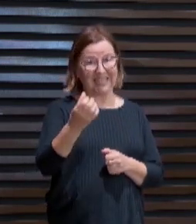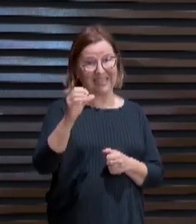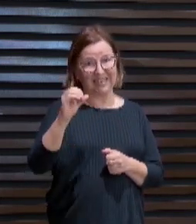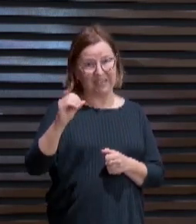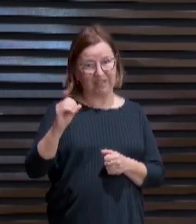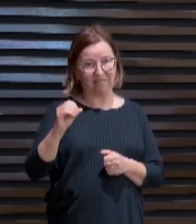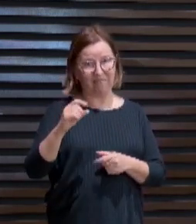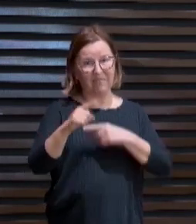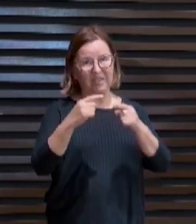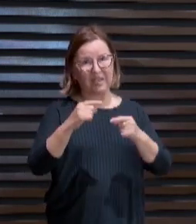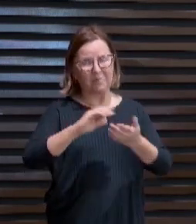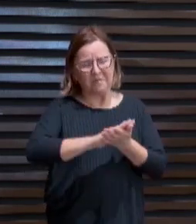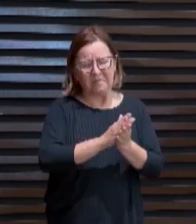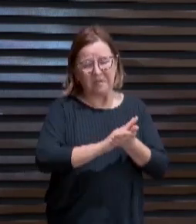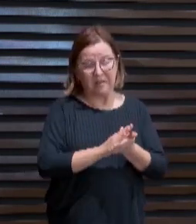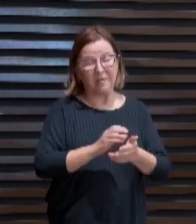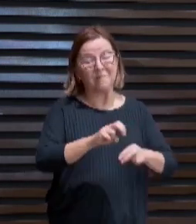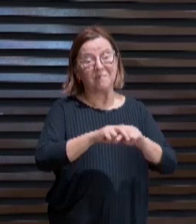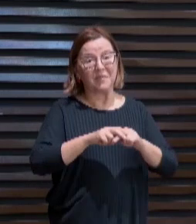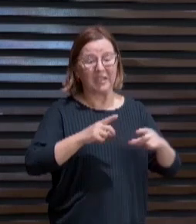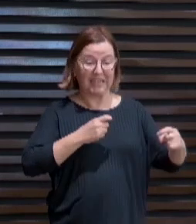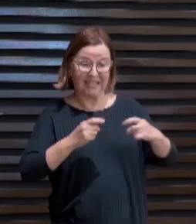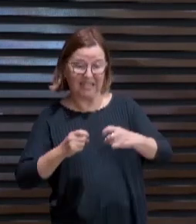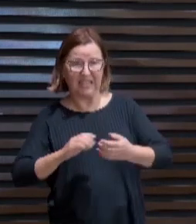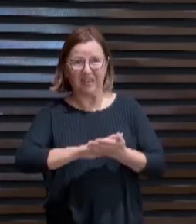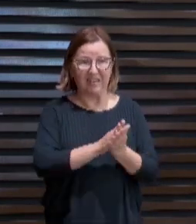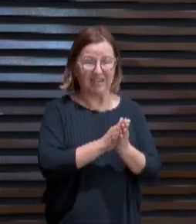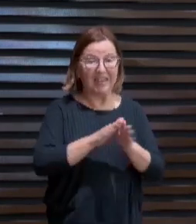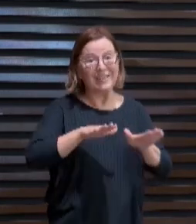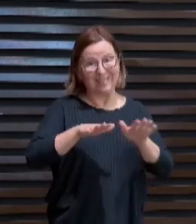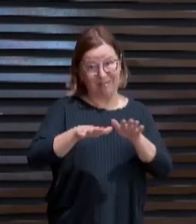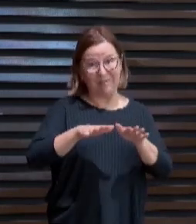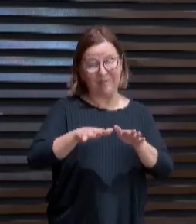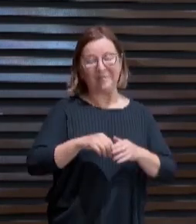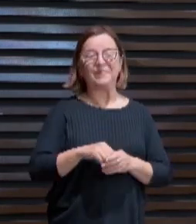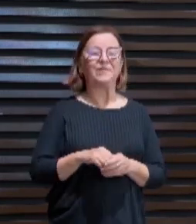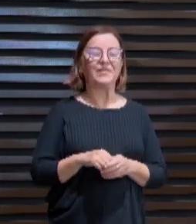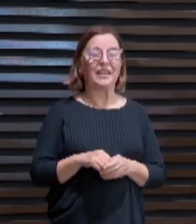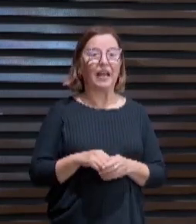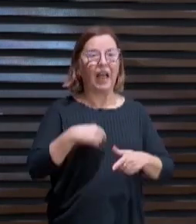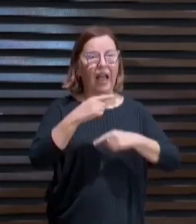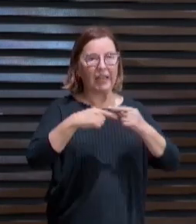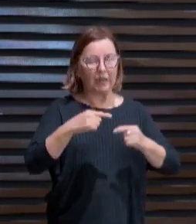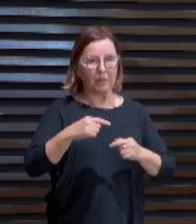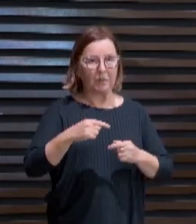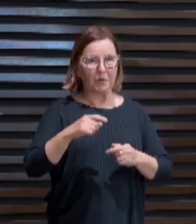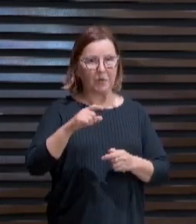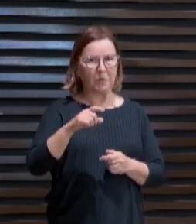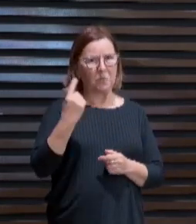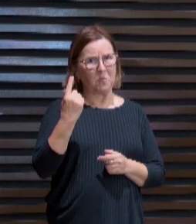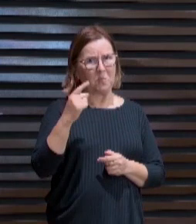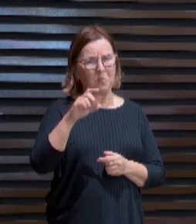terremotos, deixando de existir por 2 séculos, e foi reconstruída por Lisímaco, ex-general de Alexandre